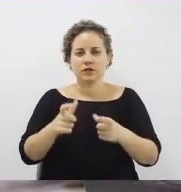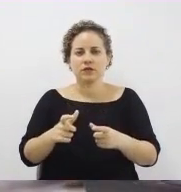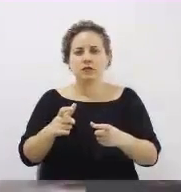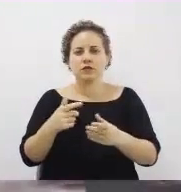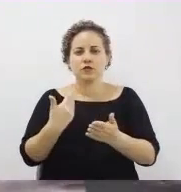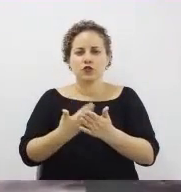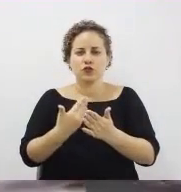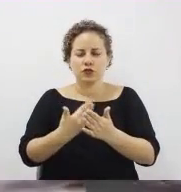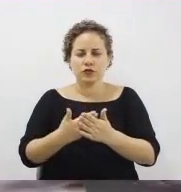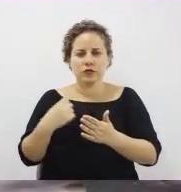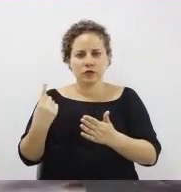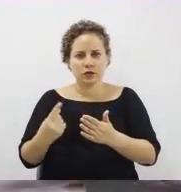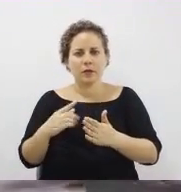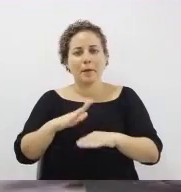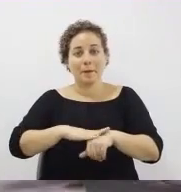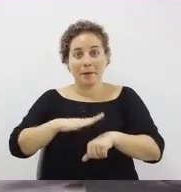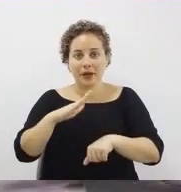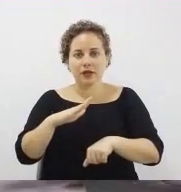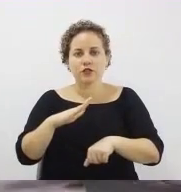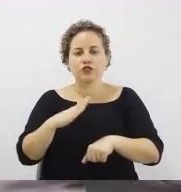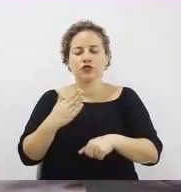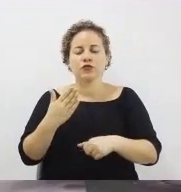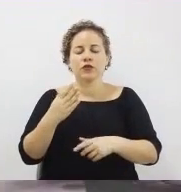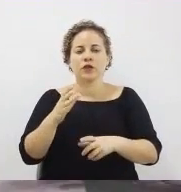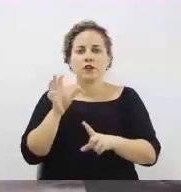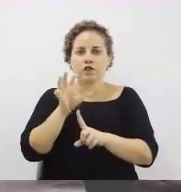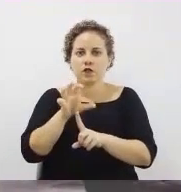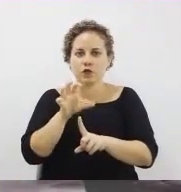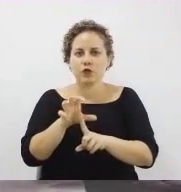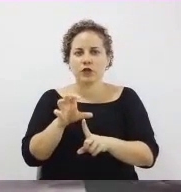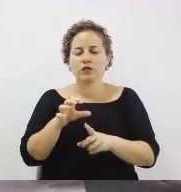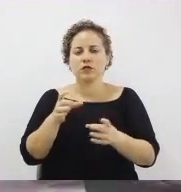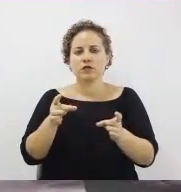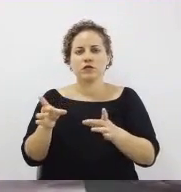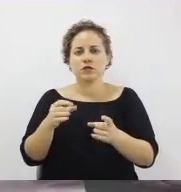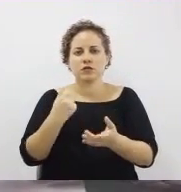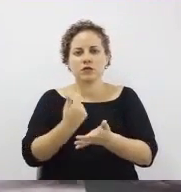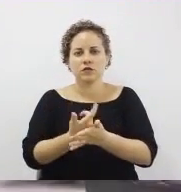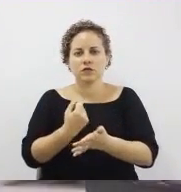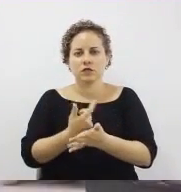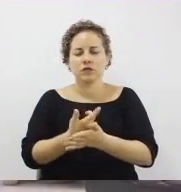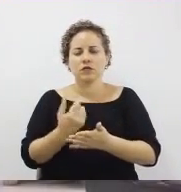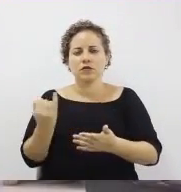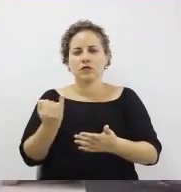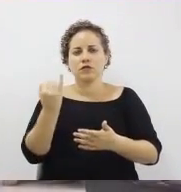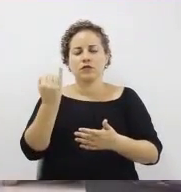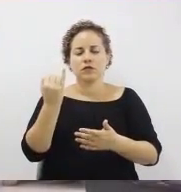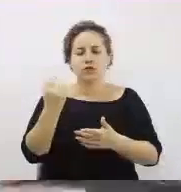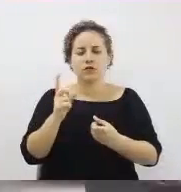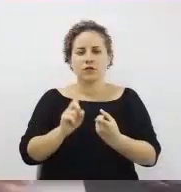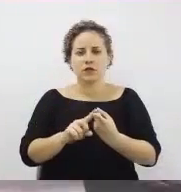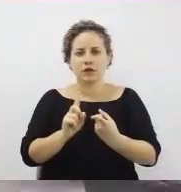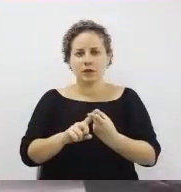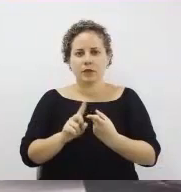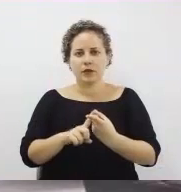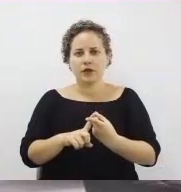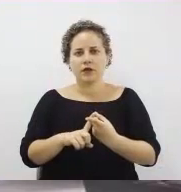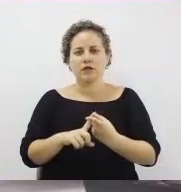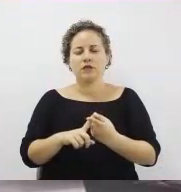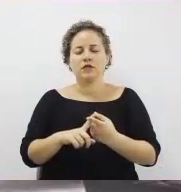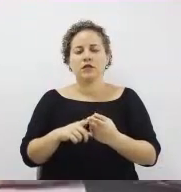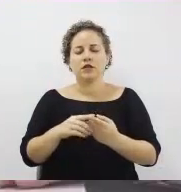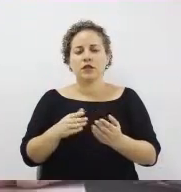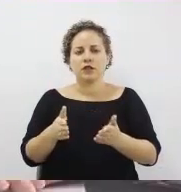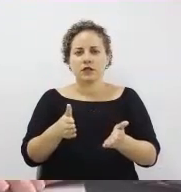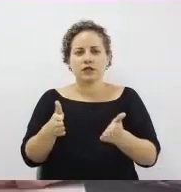pouco mais, a influência sobre o mercado, a comunicação com o mercado, que é muito importante, que haja esse